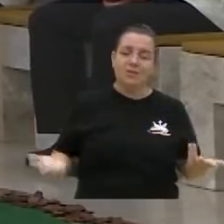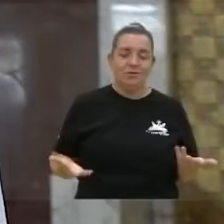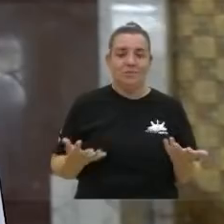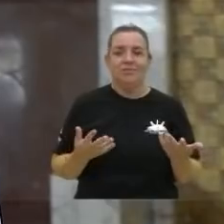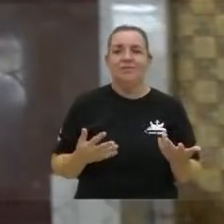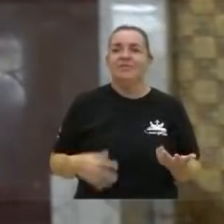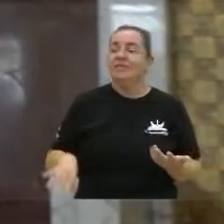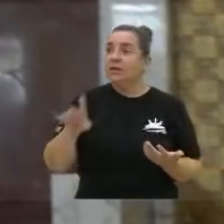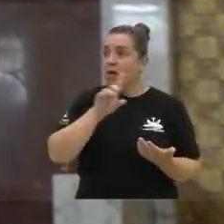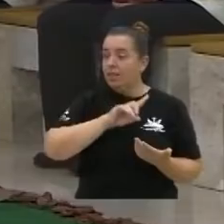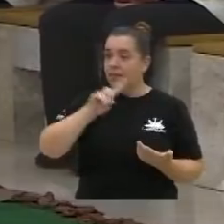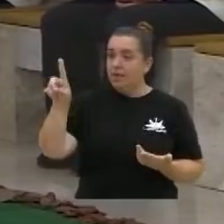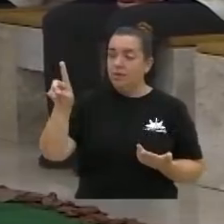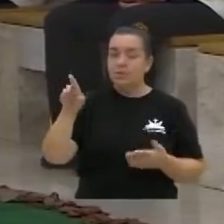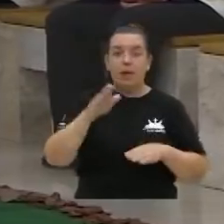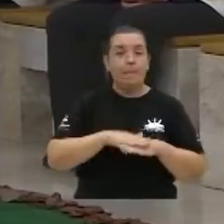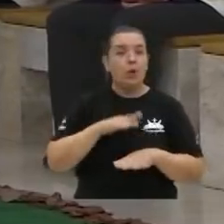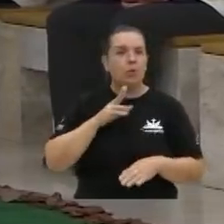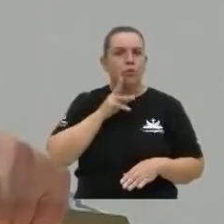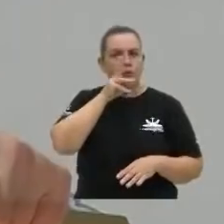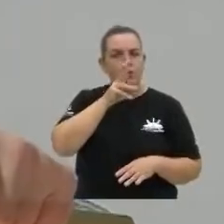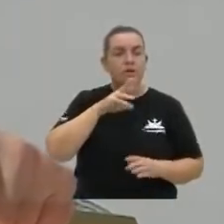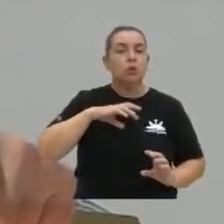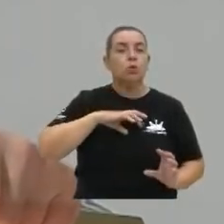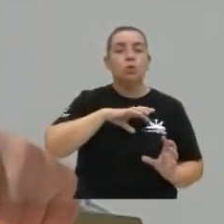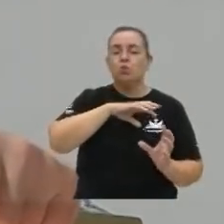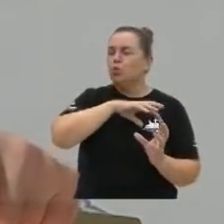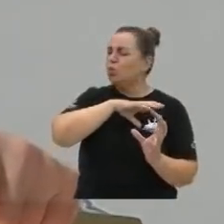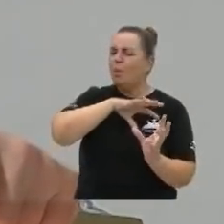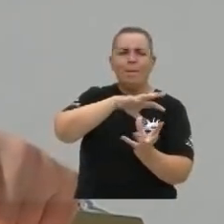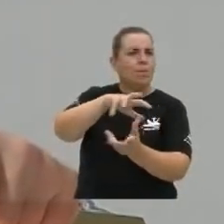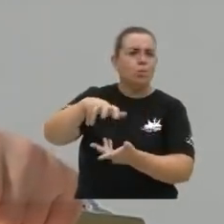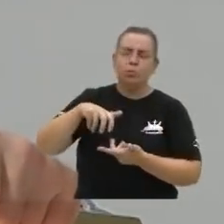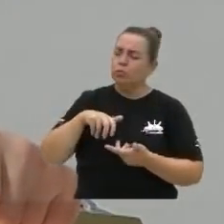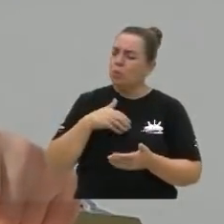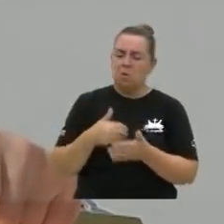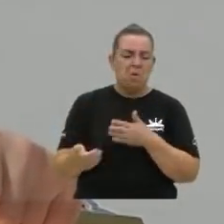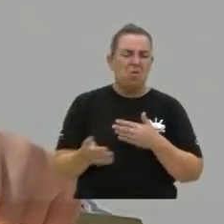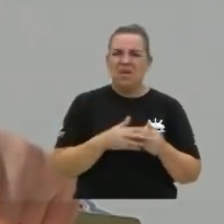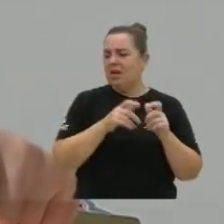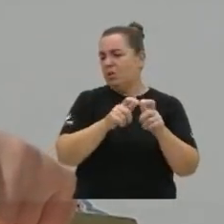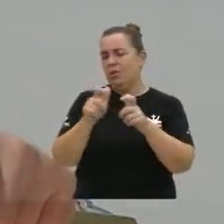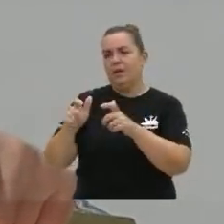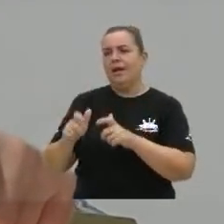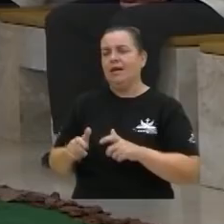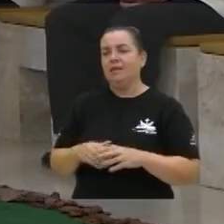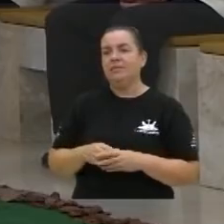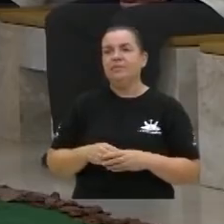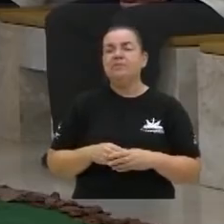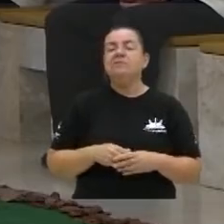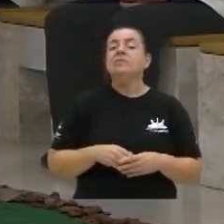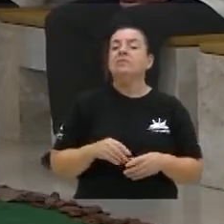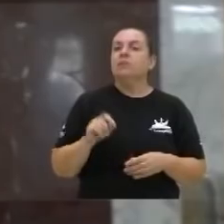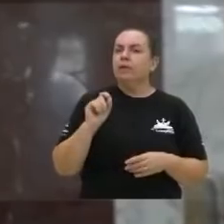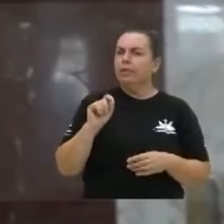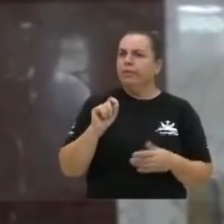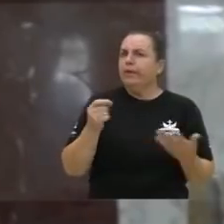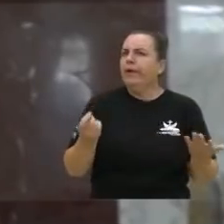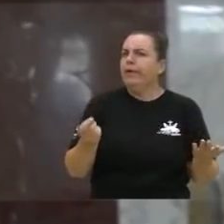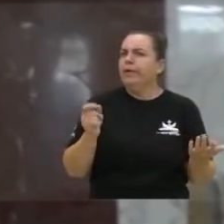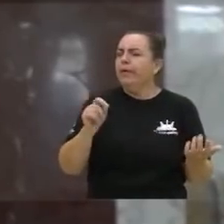Deus é a maior força do universo. Então quem poderá?